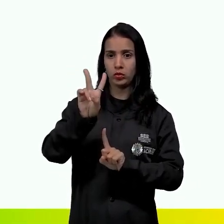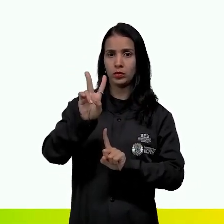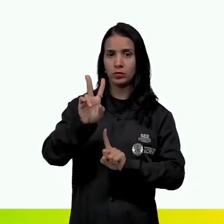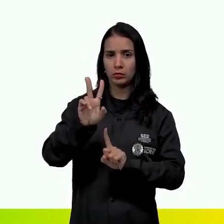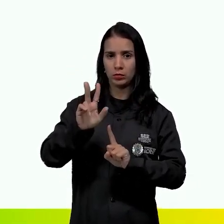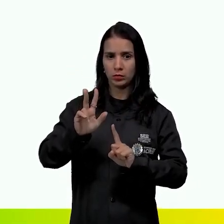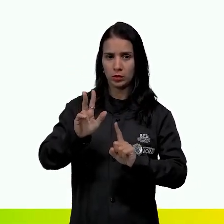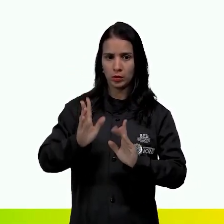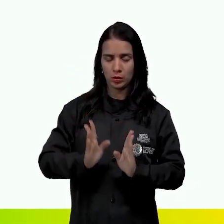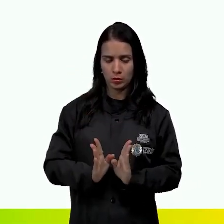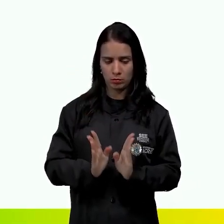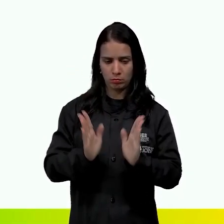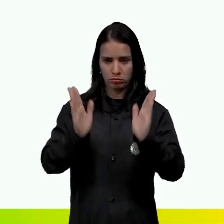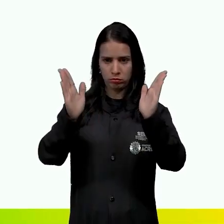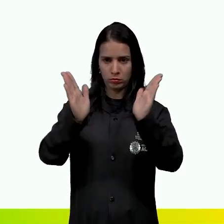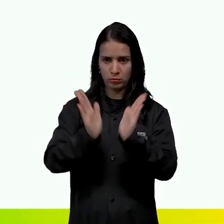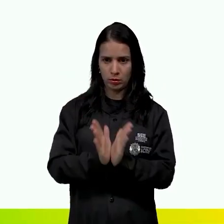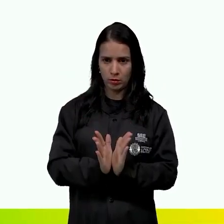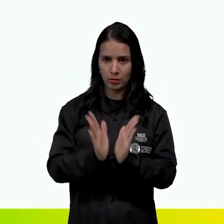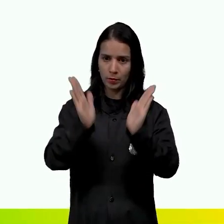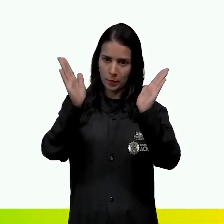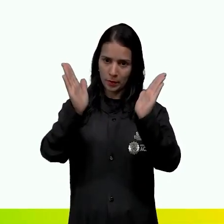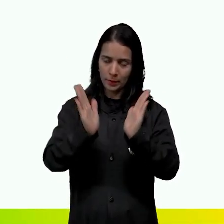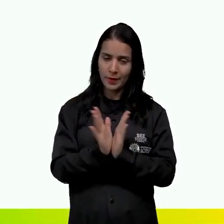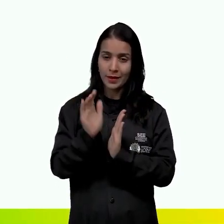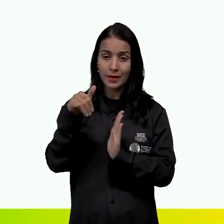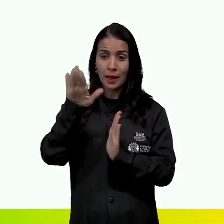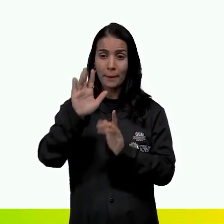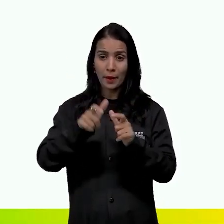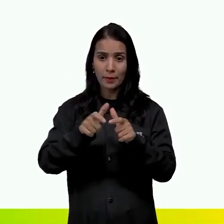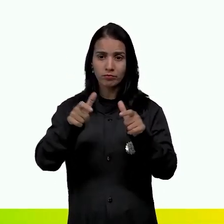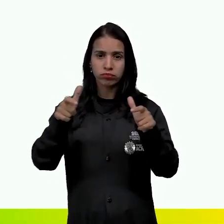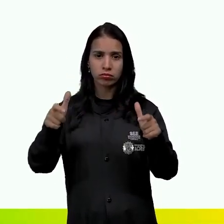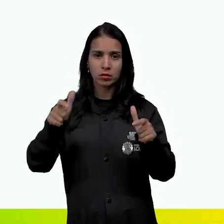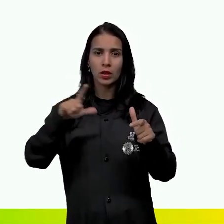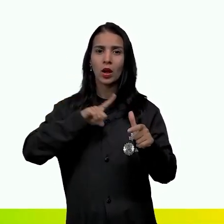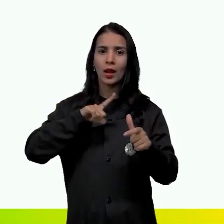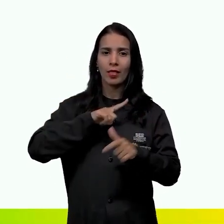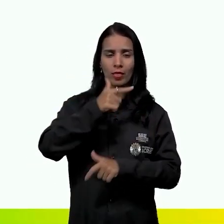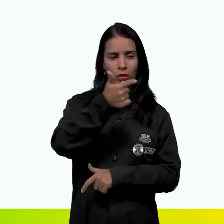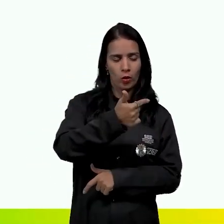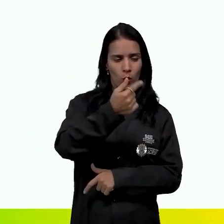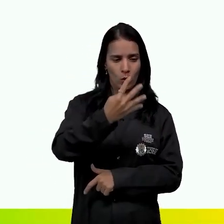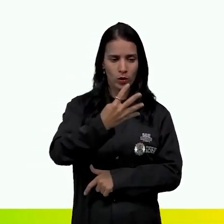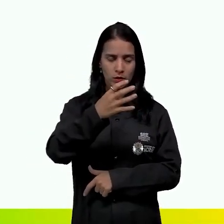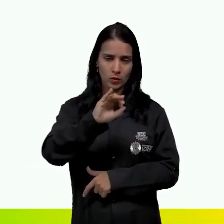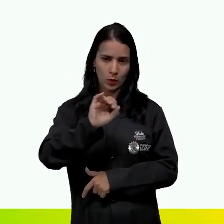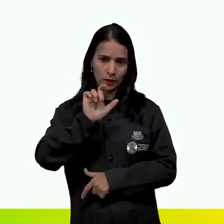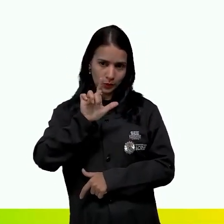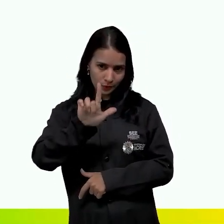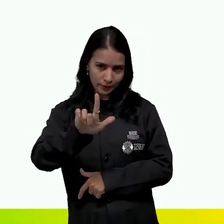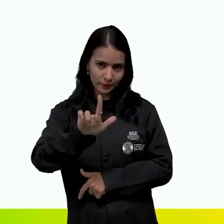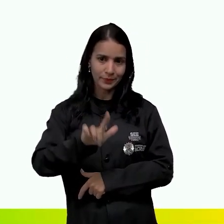assim, é 240 litros, como nós vimos agora.